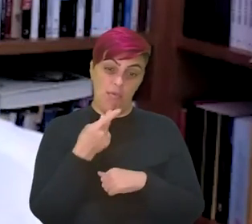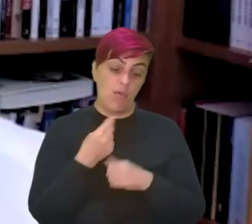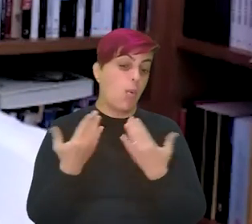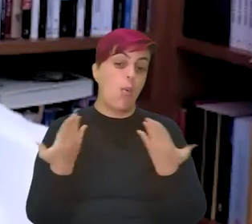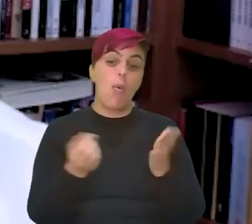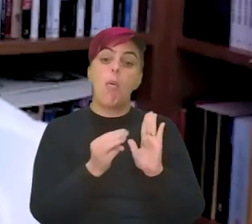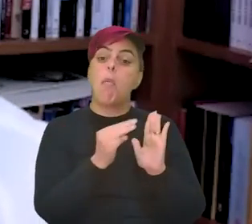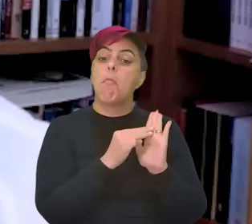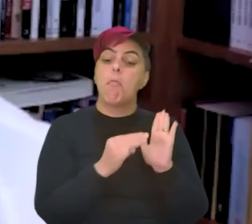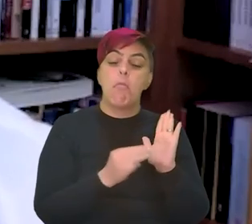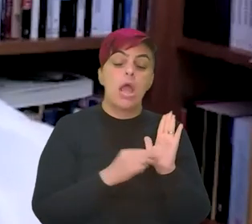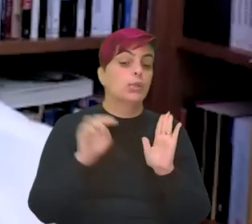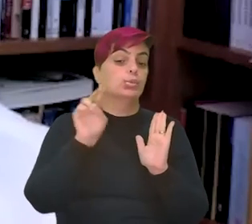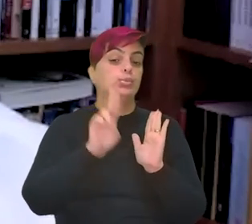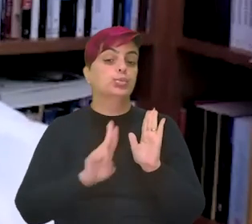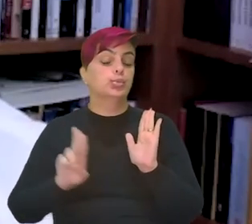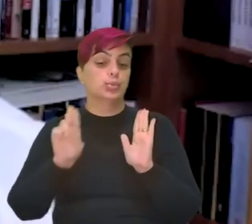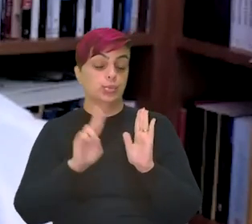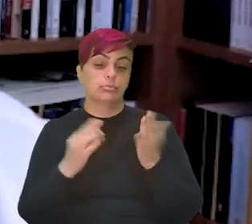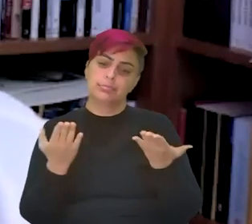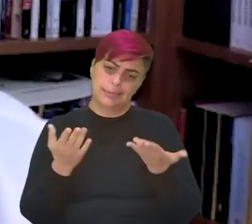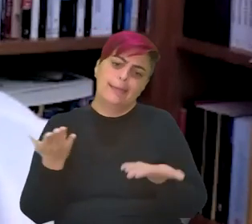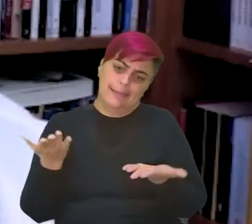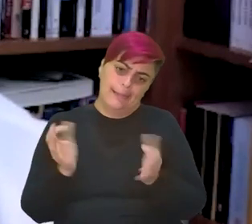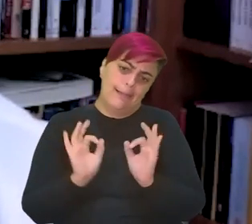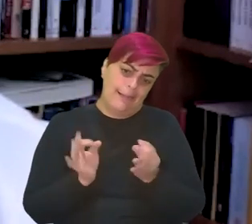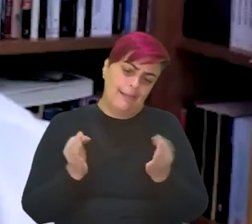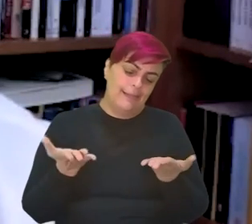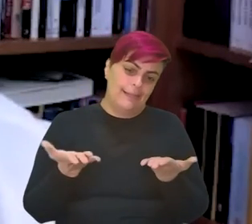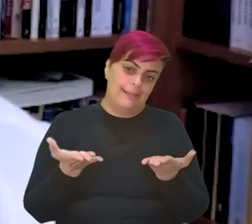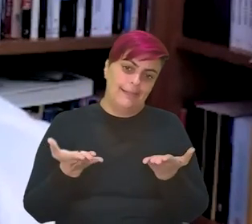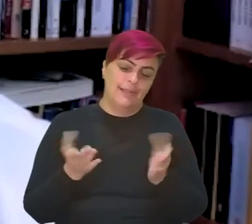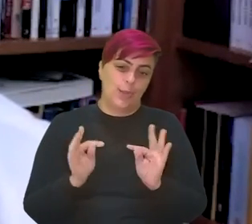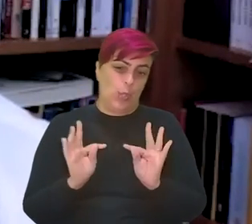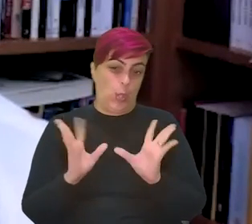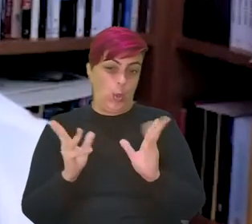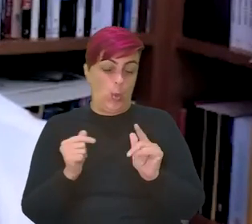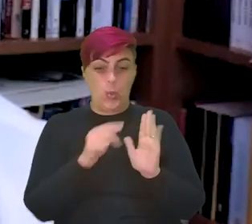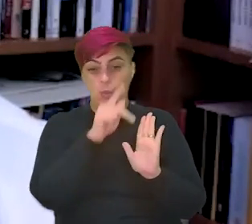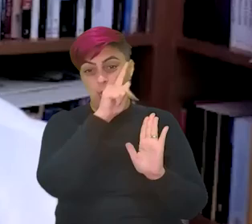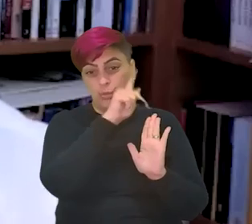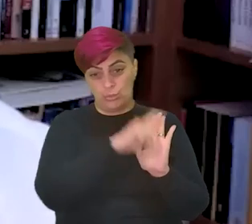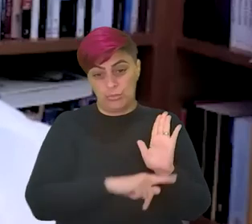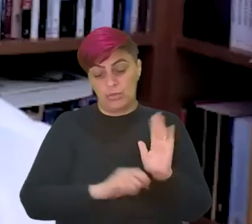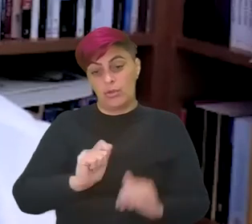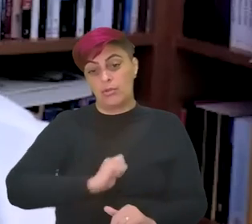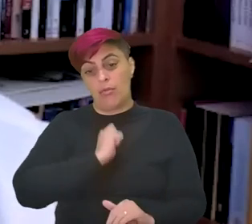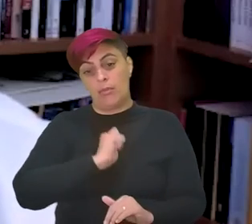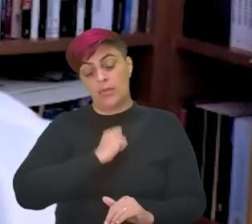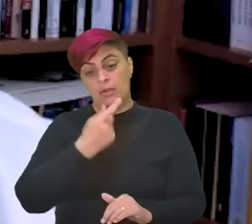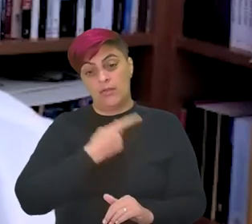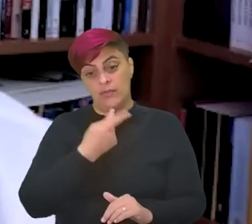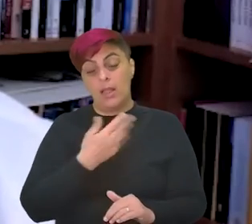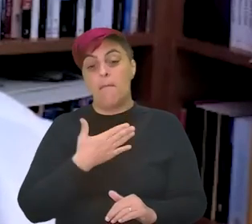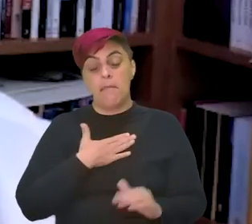dizer qual método que você ia usar. E, obviamente, todo projeto de